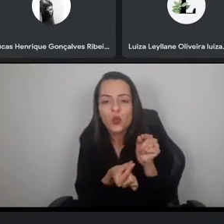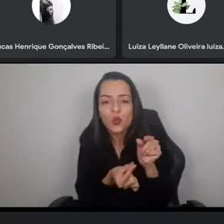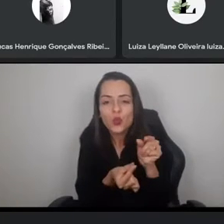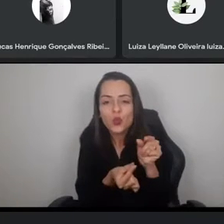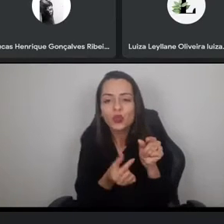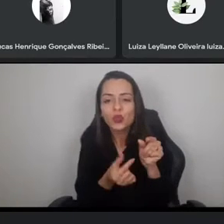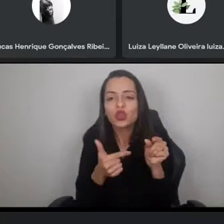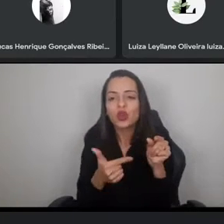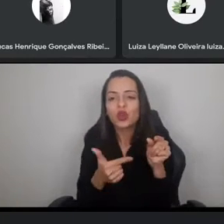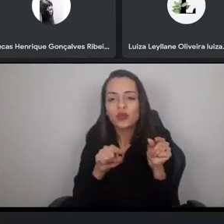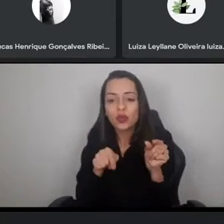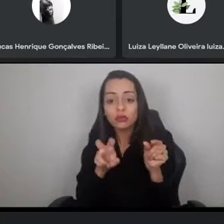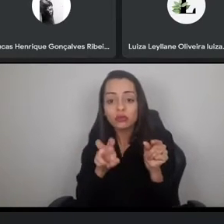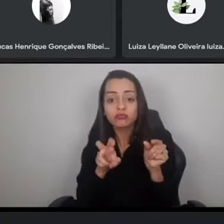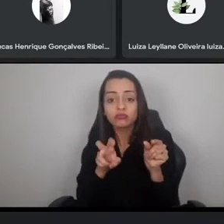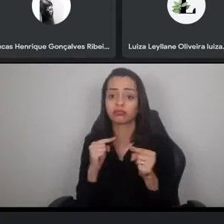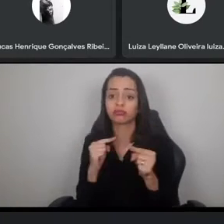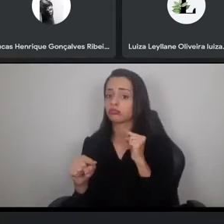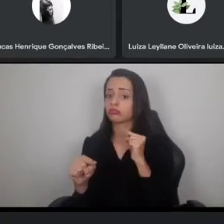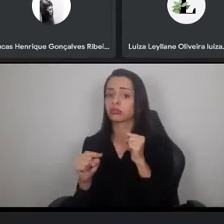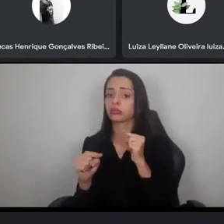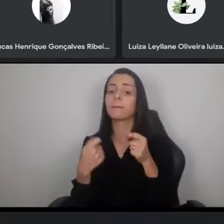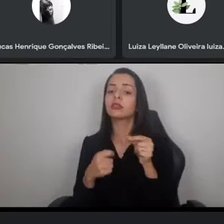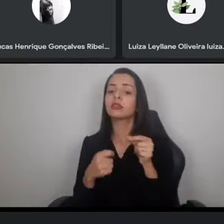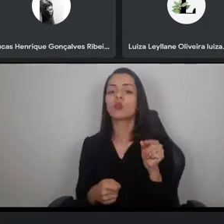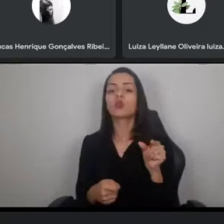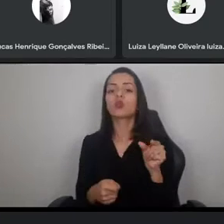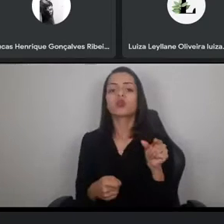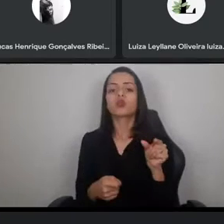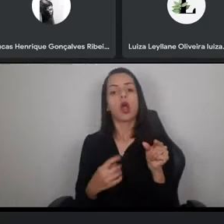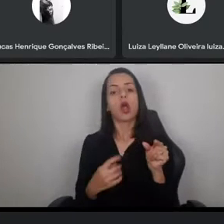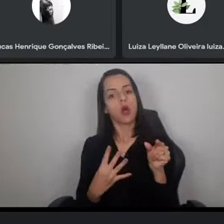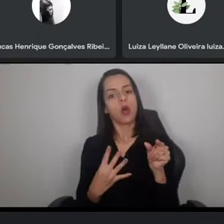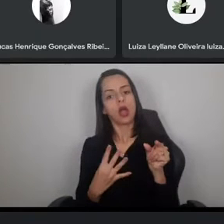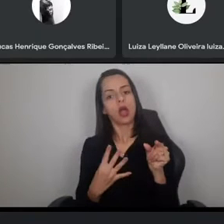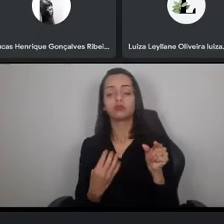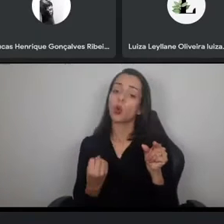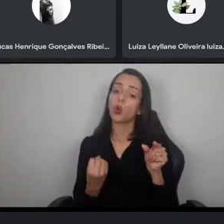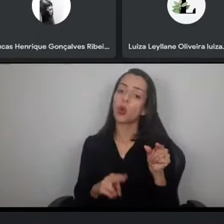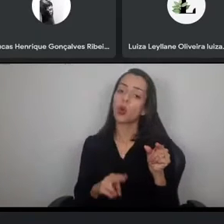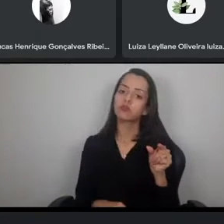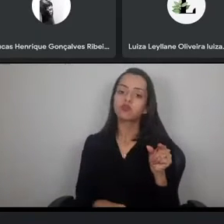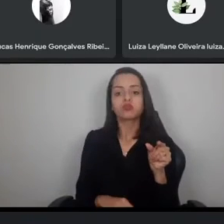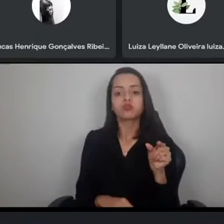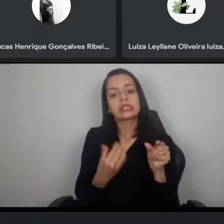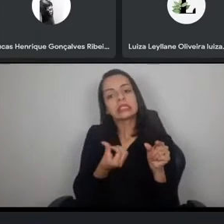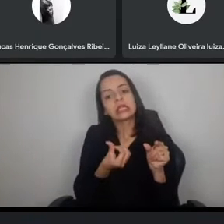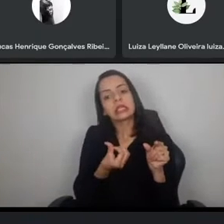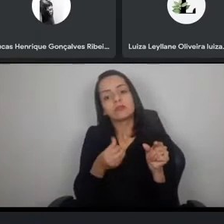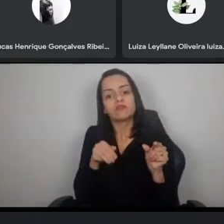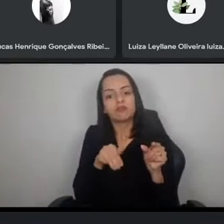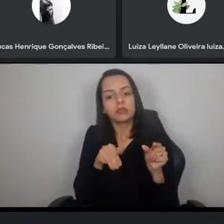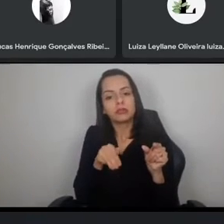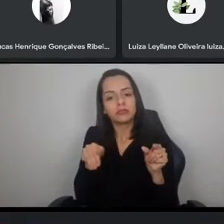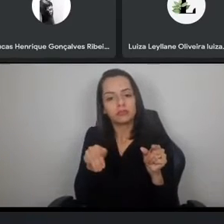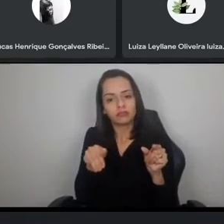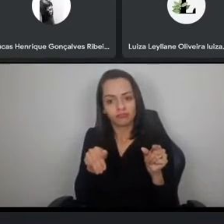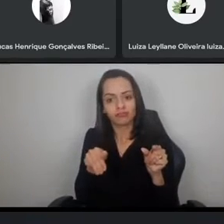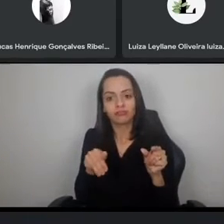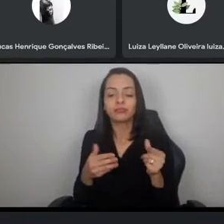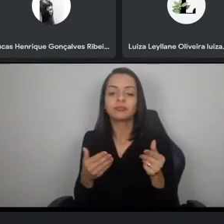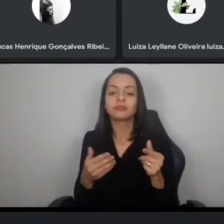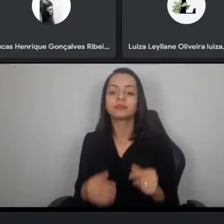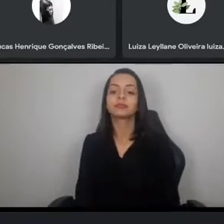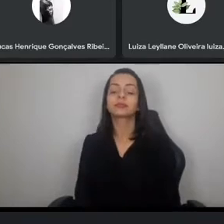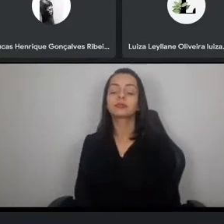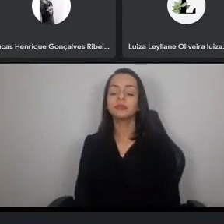Teria que ser um fio de 4 ou até mesmo de 6 milímetros. Outra questão importante seriam o quê?